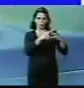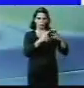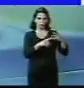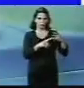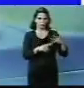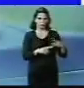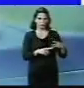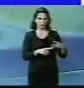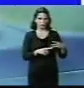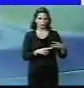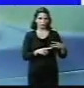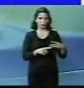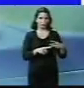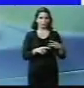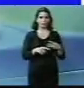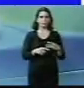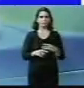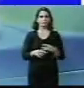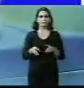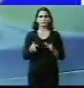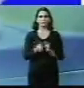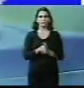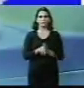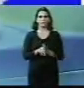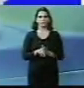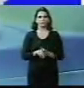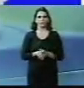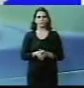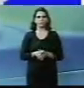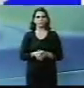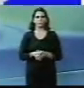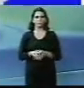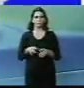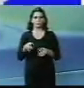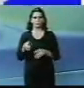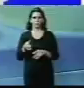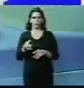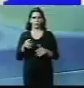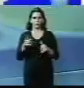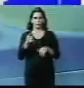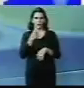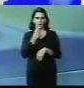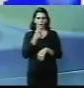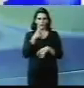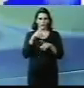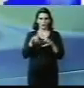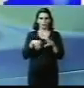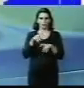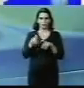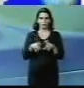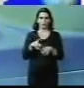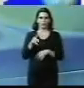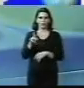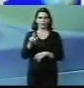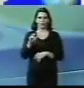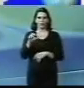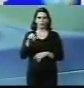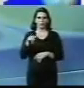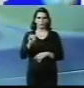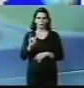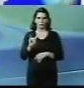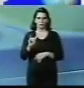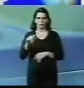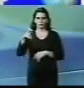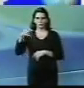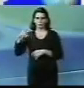interna ali sendo montada e o nosso servidor de proxy. E a internet ali simbolizada